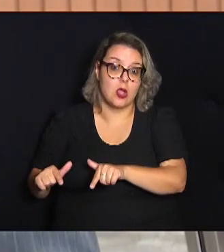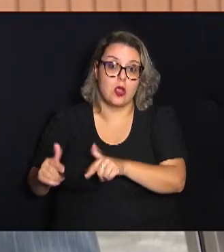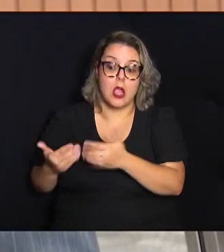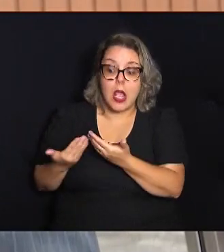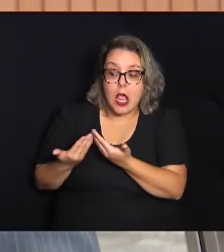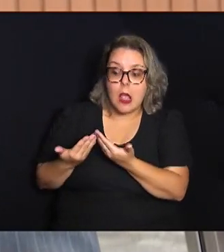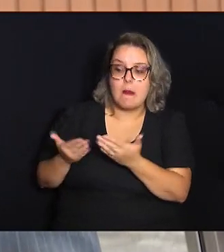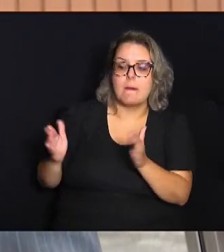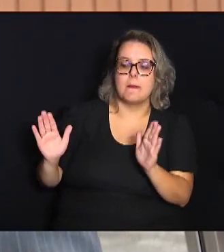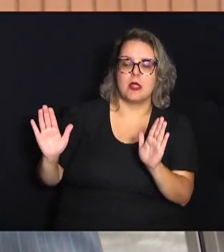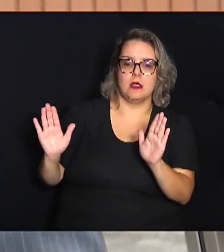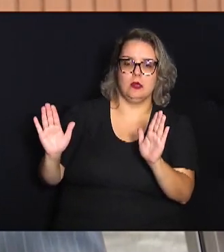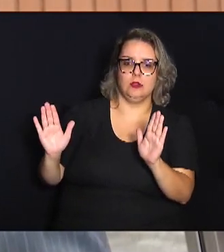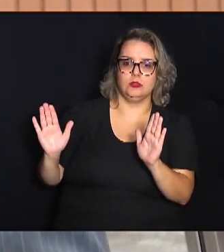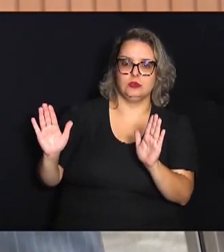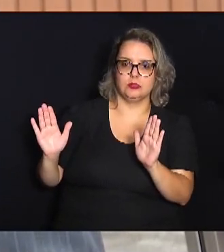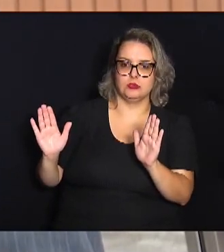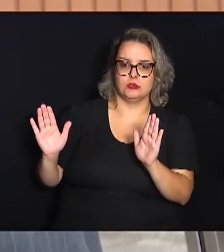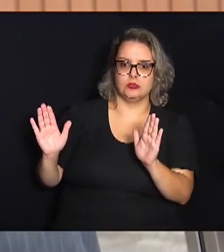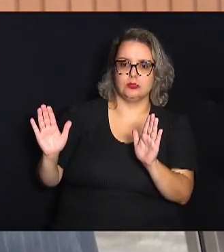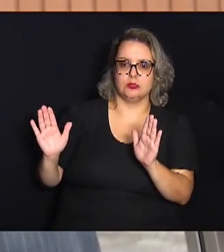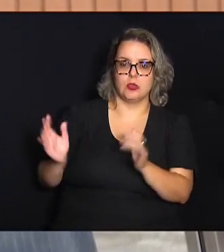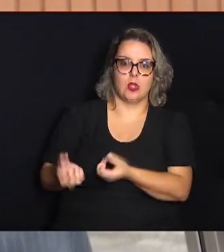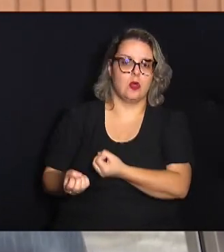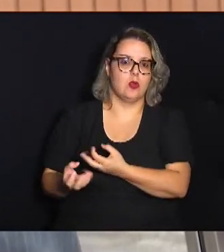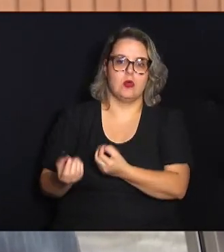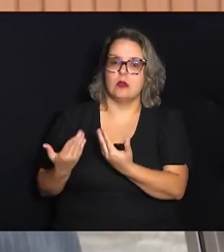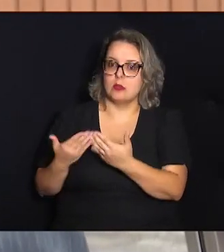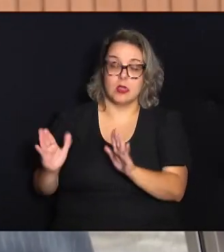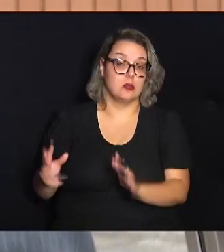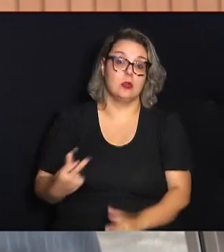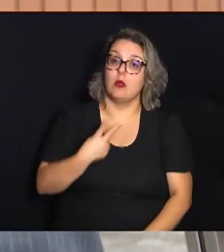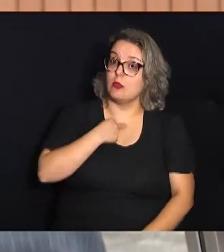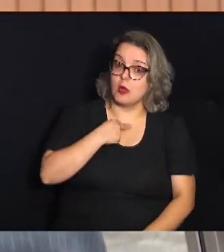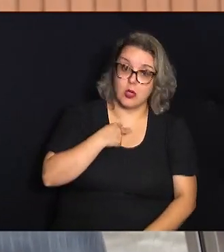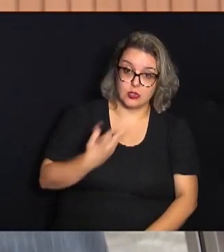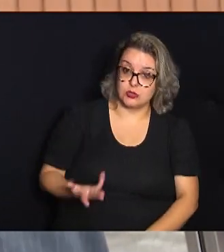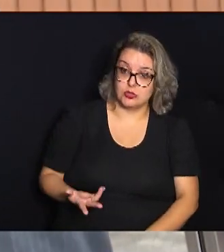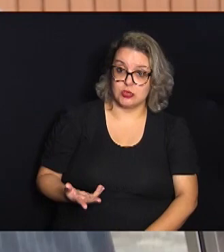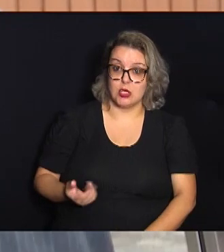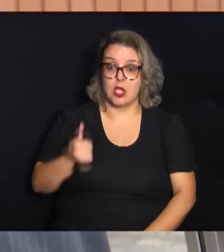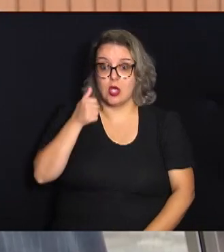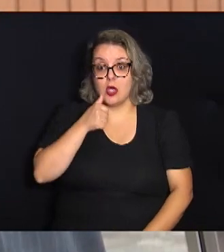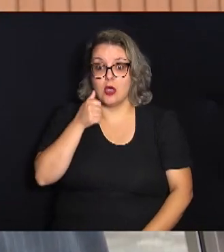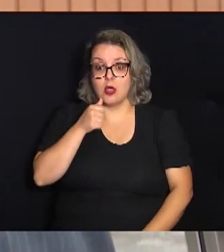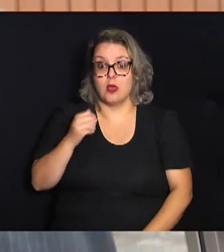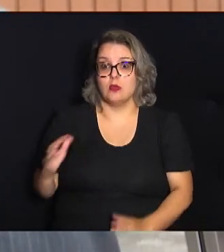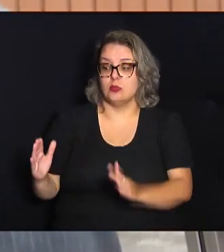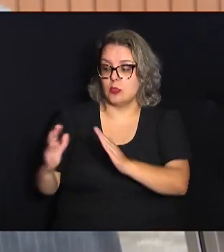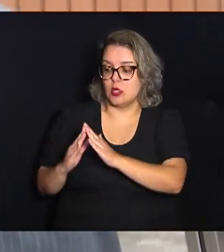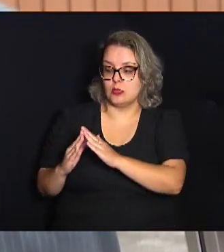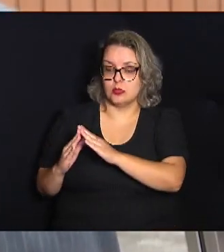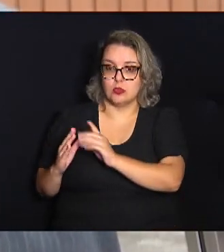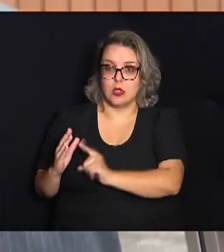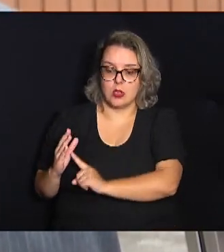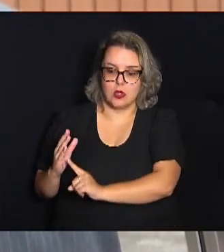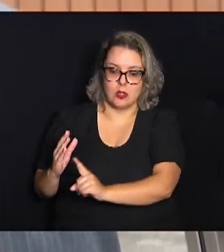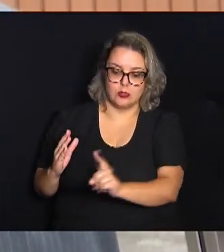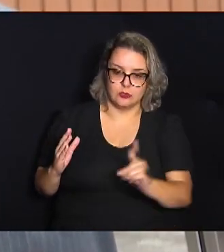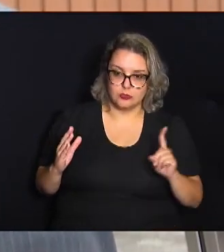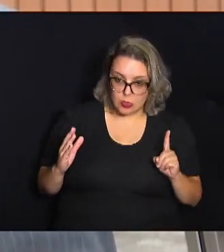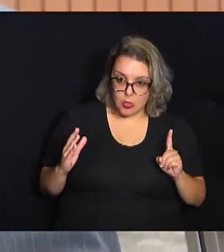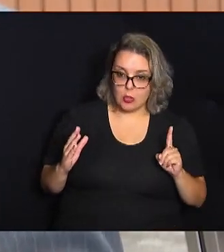aberto, com a informação aberta, ou seja, a mulher, quando ela tem que se afastar do núcleo familiar por conta